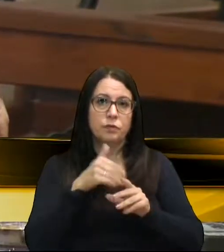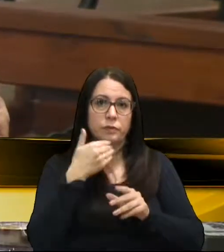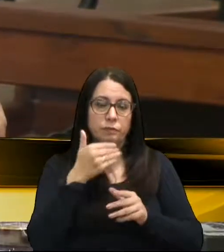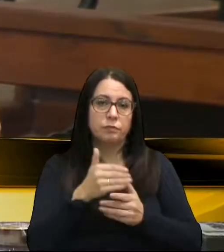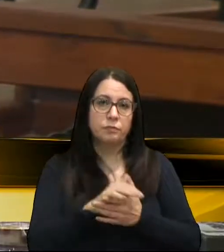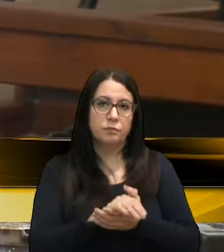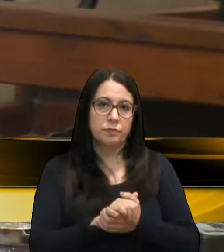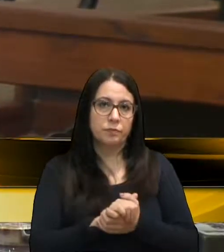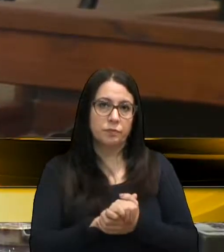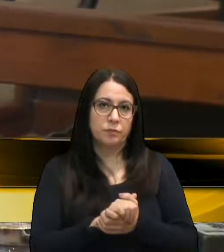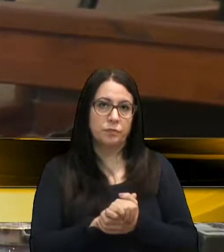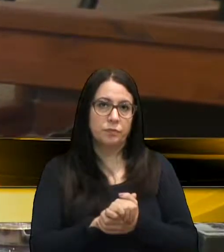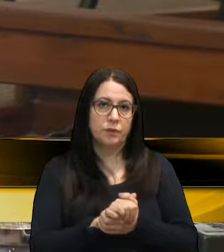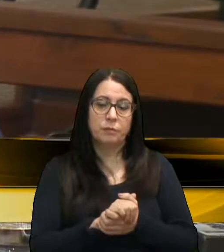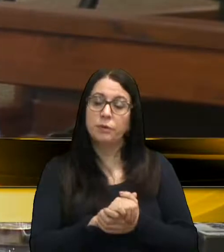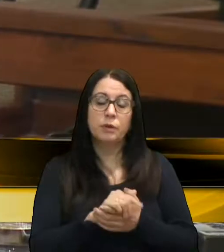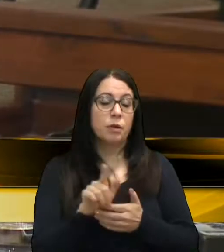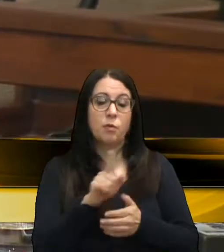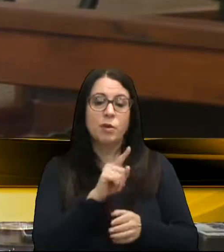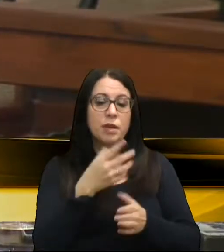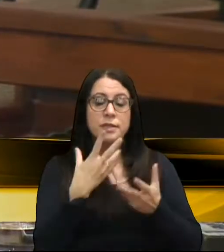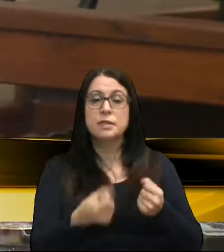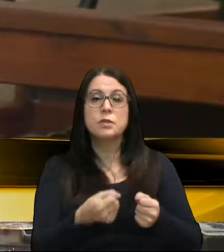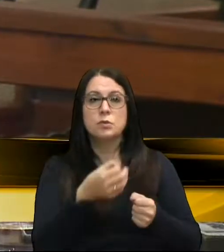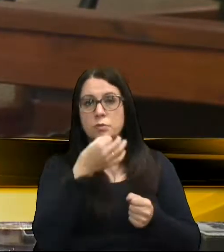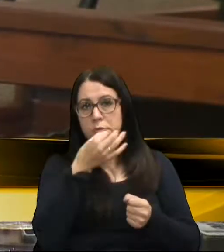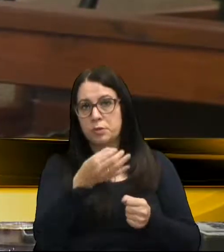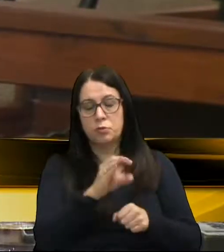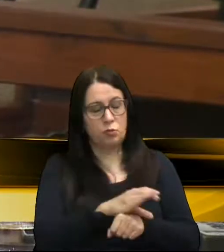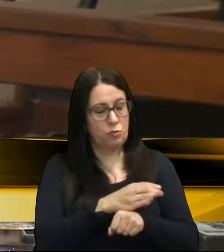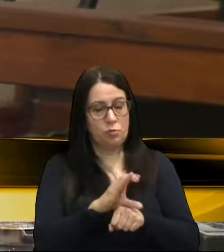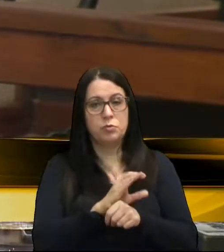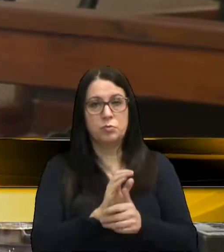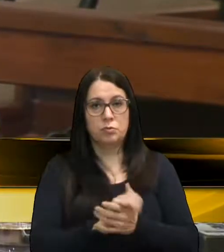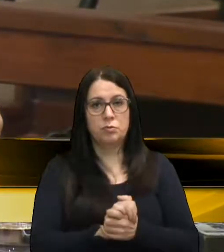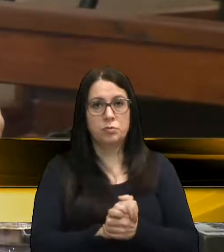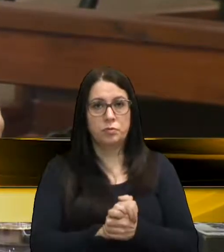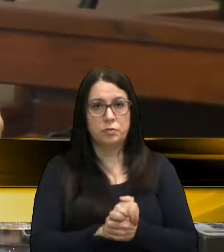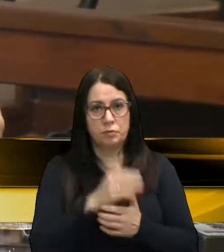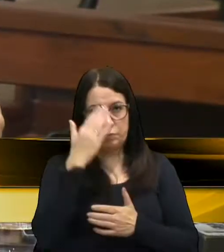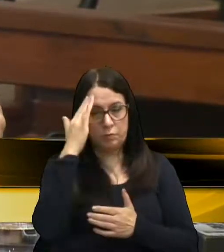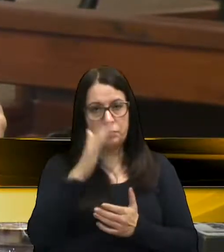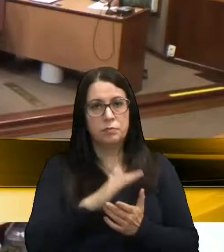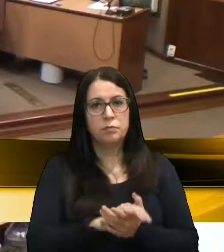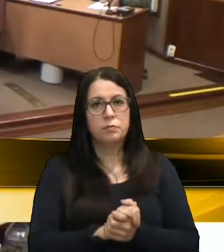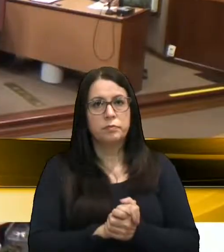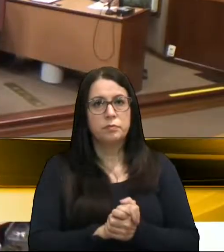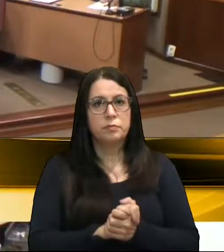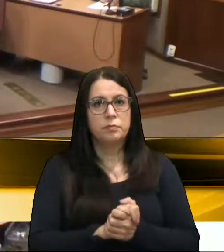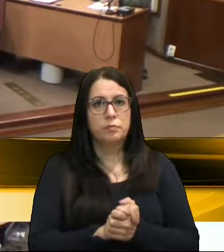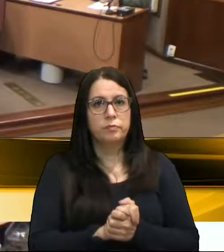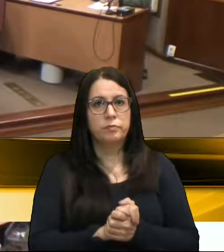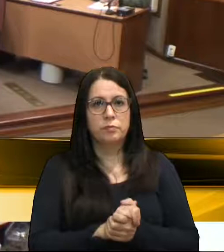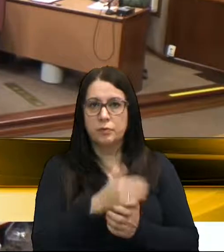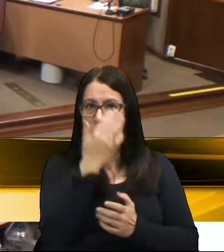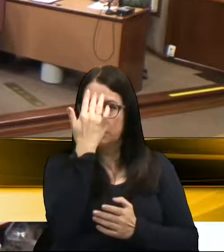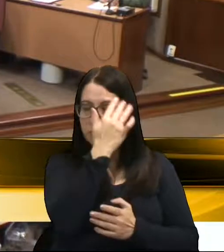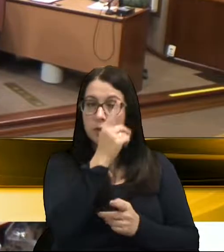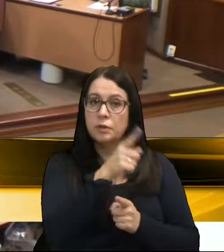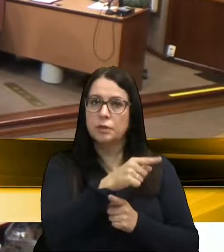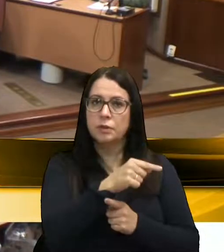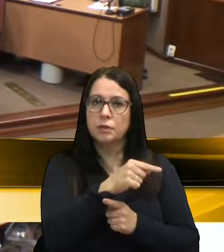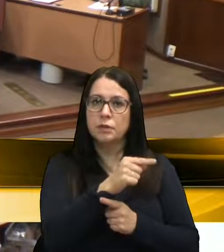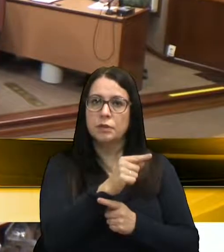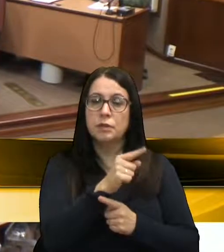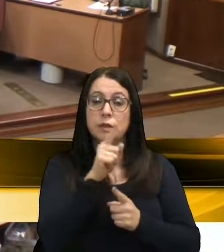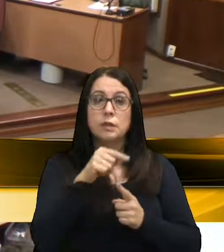favorável pela derrubada desse parecer de inconstitucionalidade. Obrigado. Obrigado, vereador Ediló. É justamente esse é o cerne